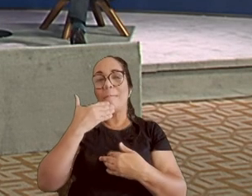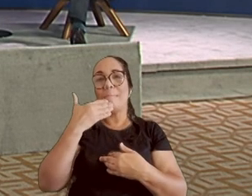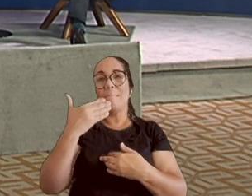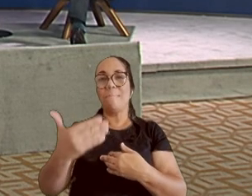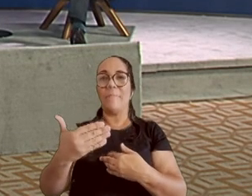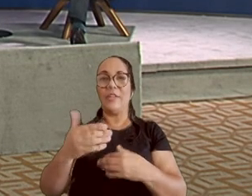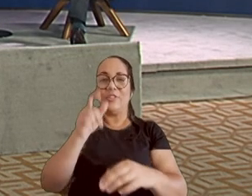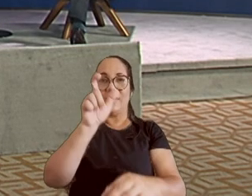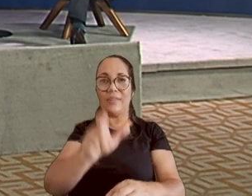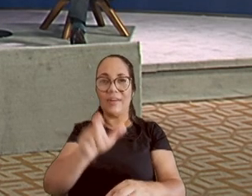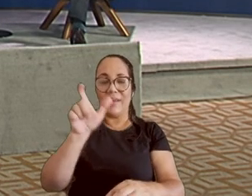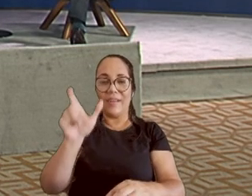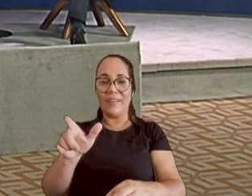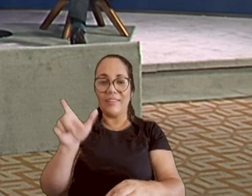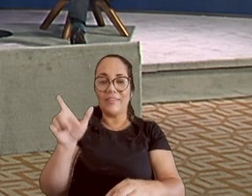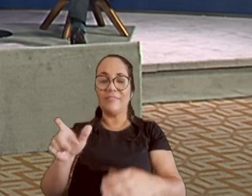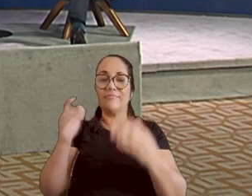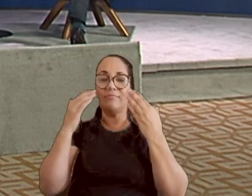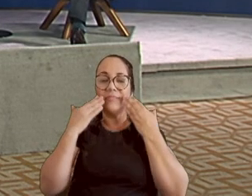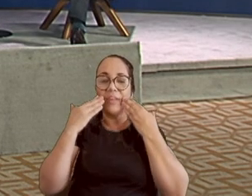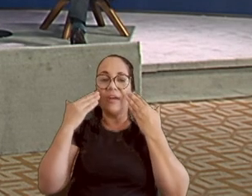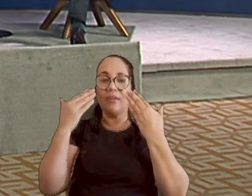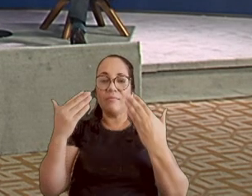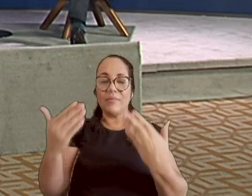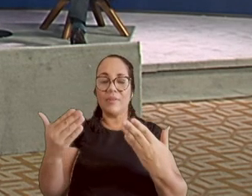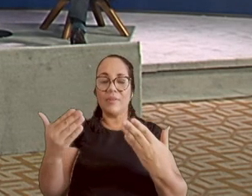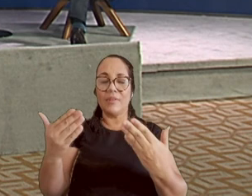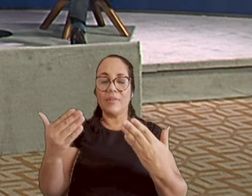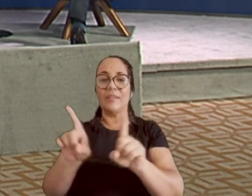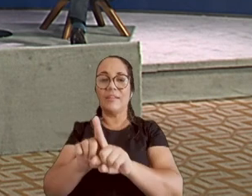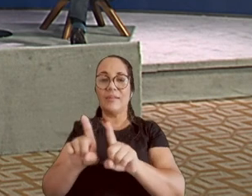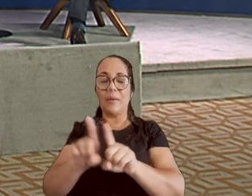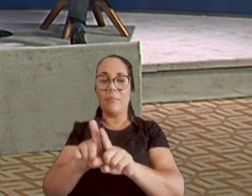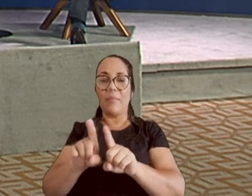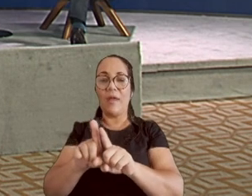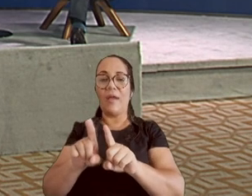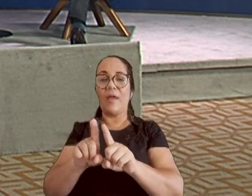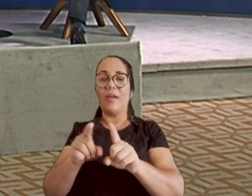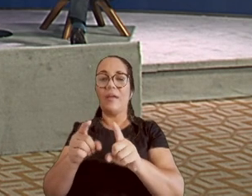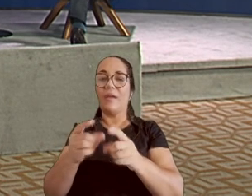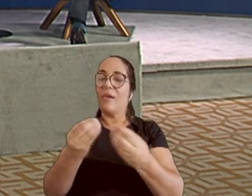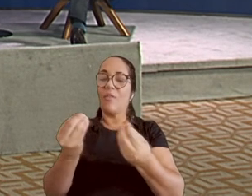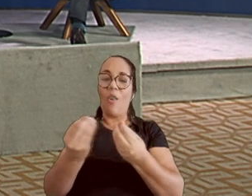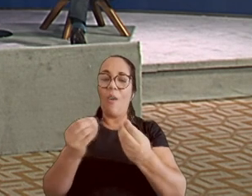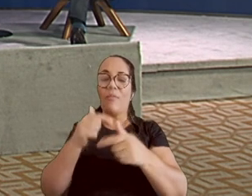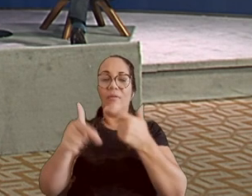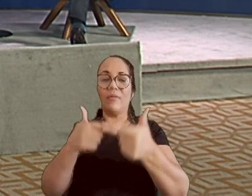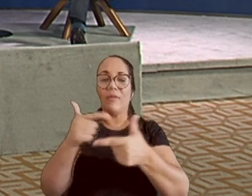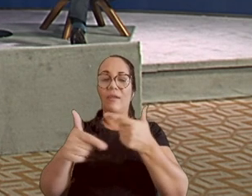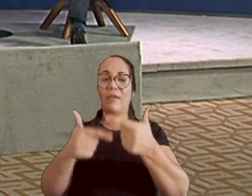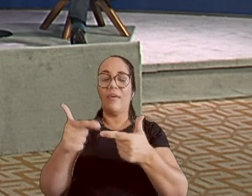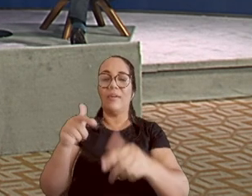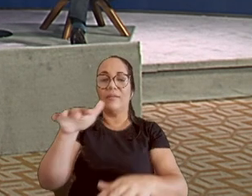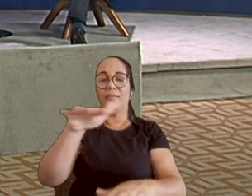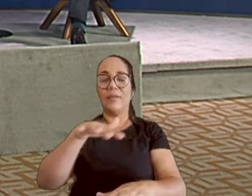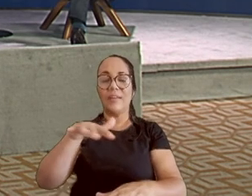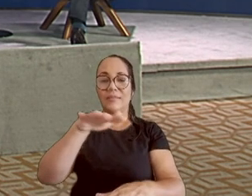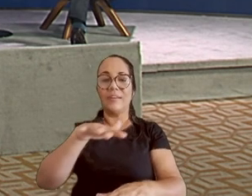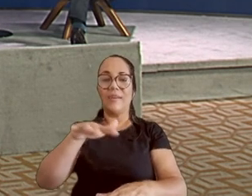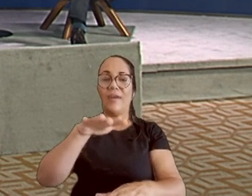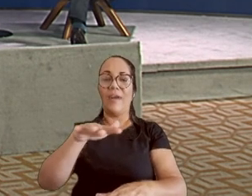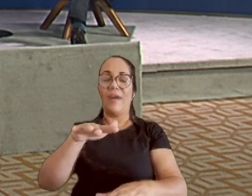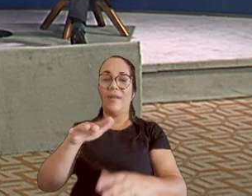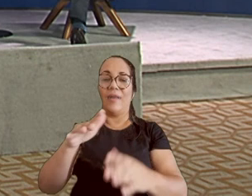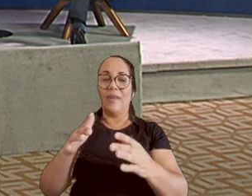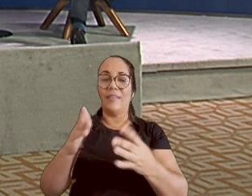apresentam e principalmente no contexto do negócio né que vocês tocam e representam para até para que